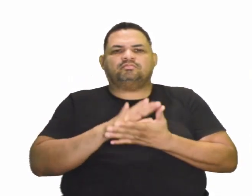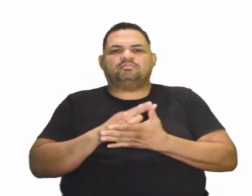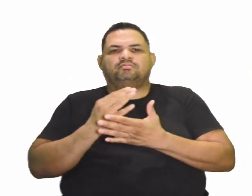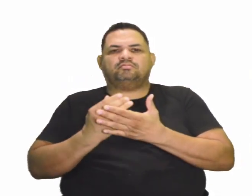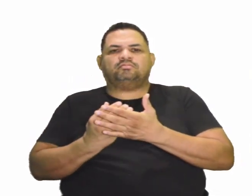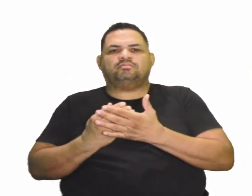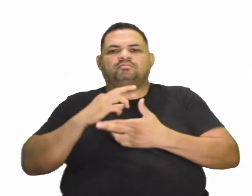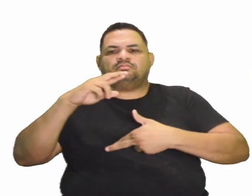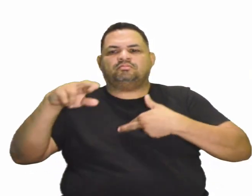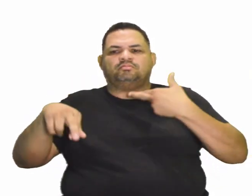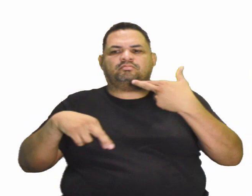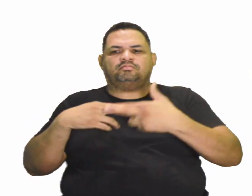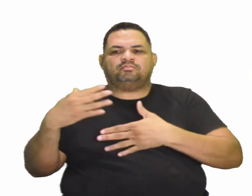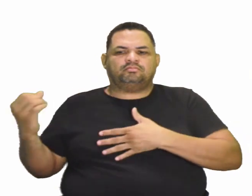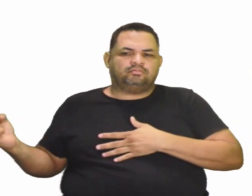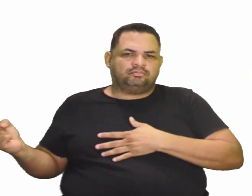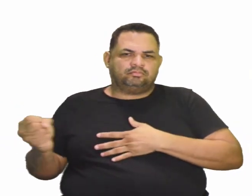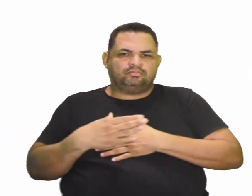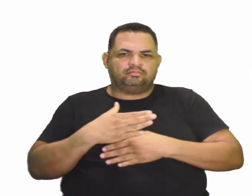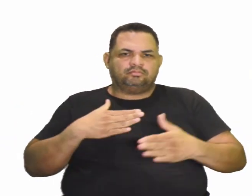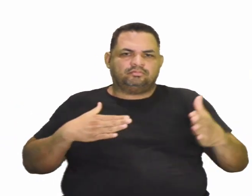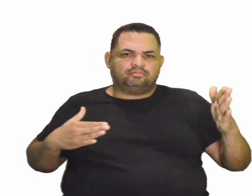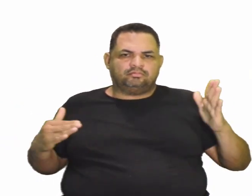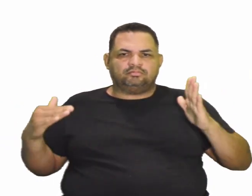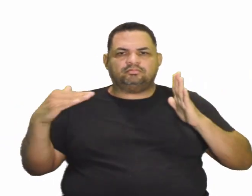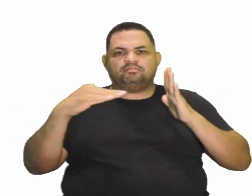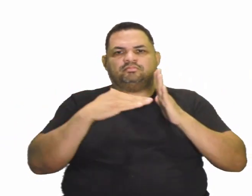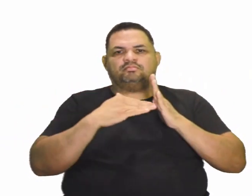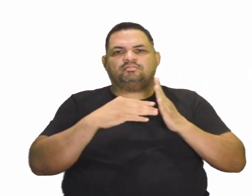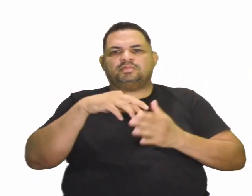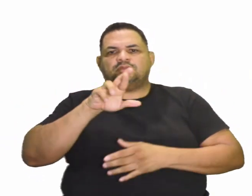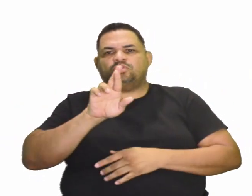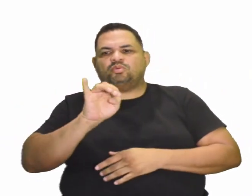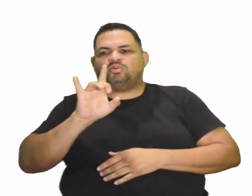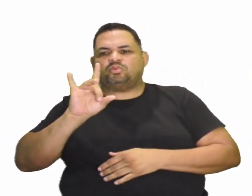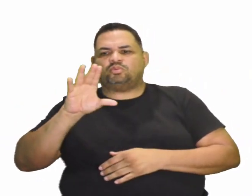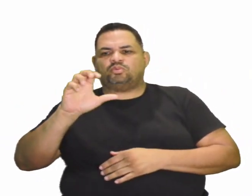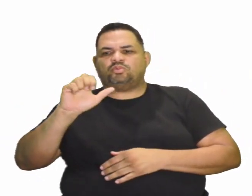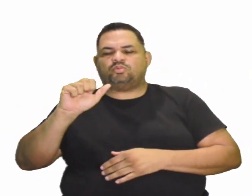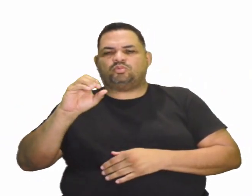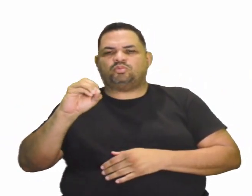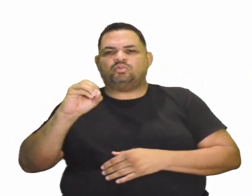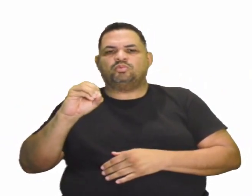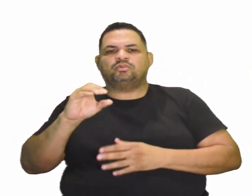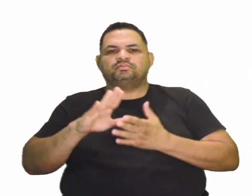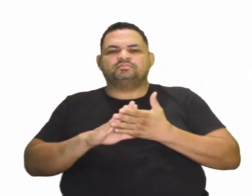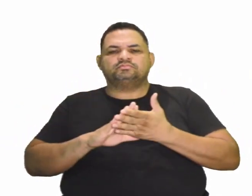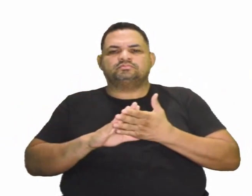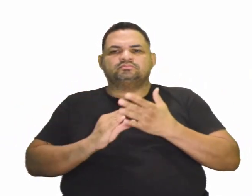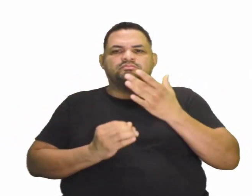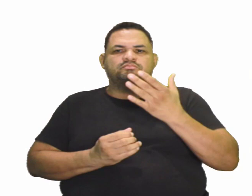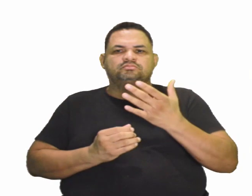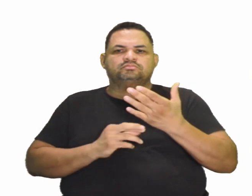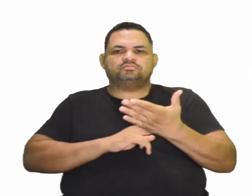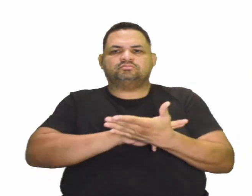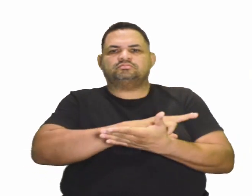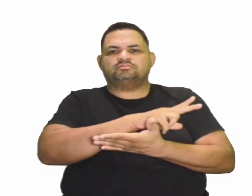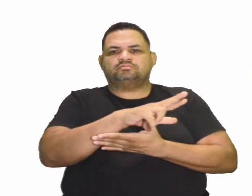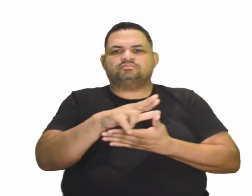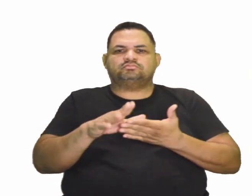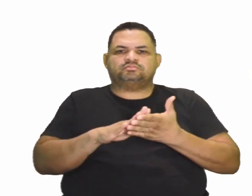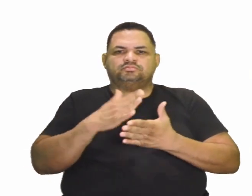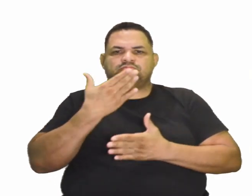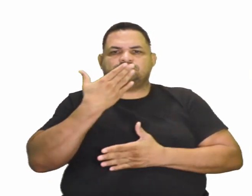E até o Rococó. Então, os estilos artísticos que surgiram nesse período. E nesta aula vamos